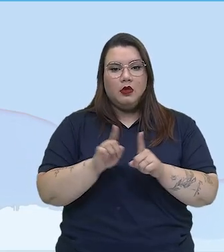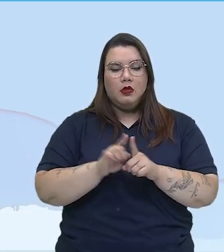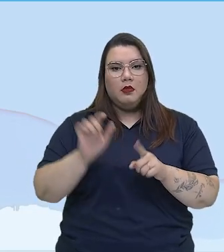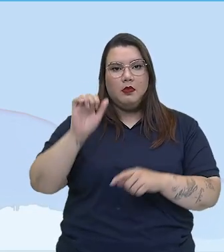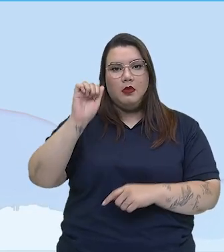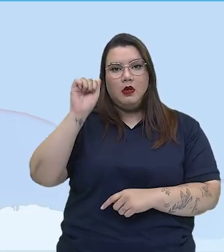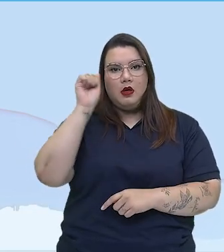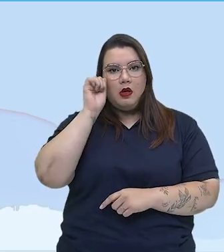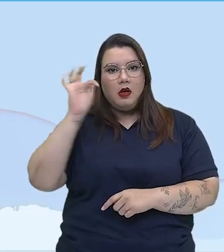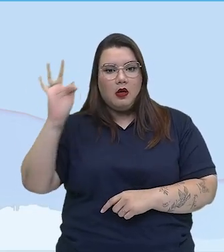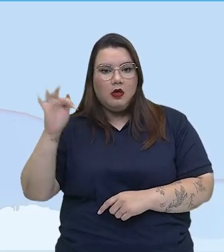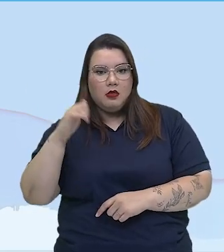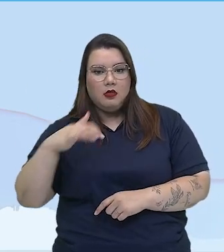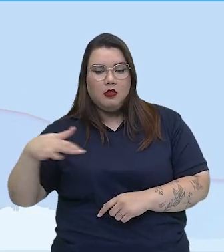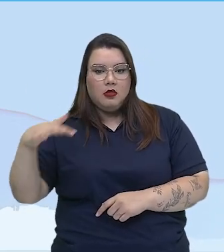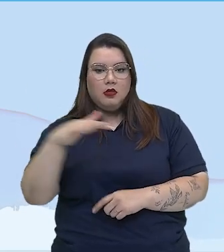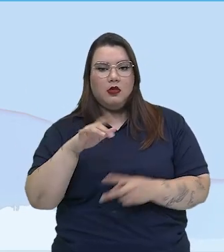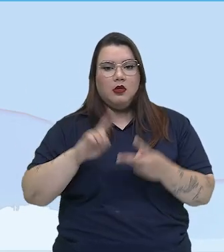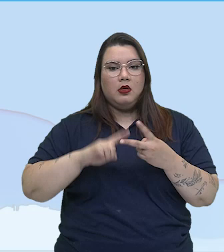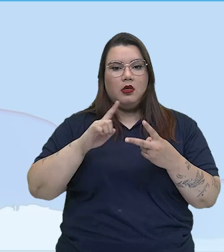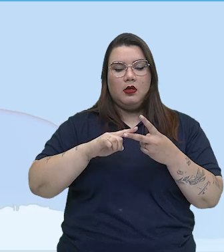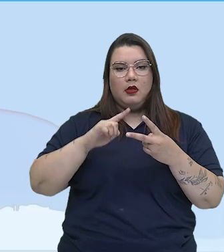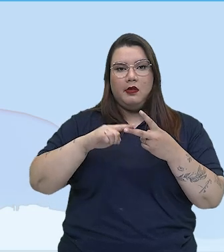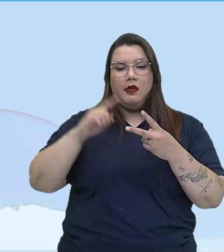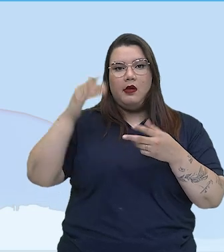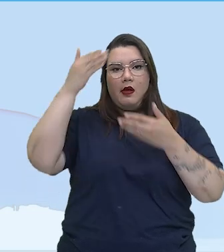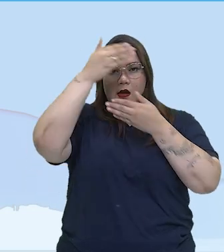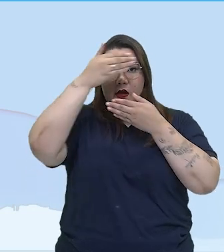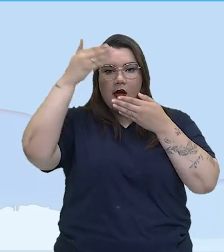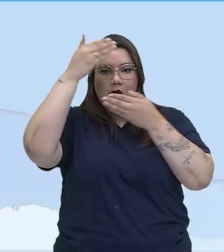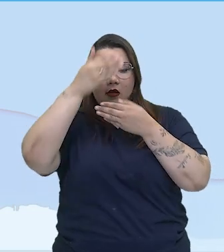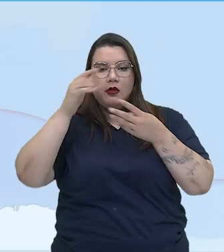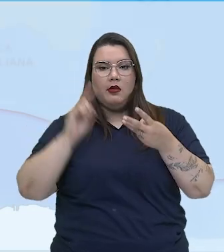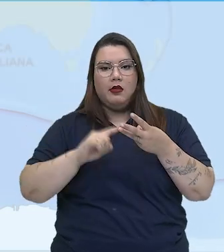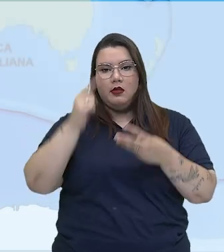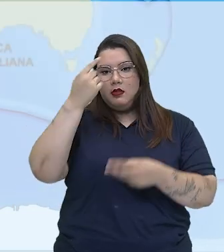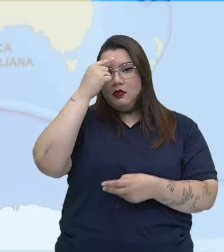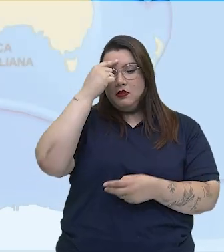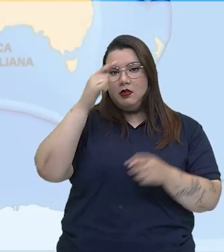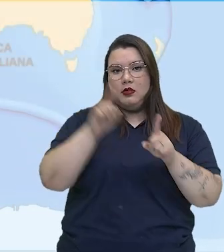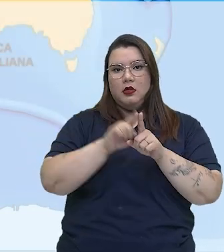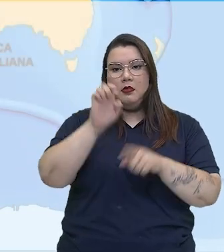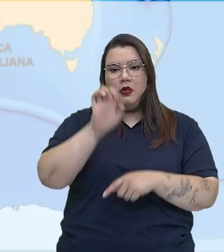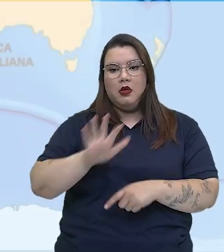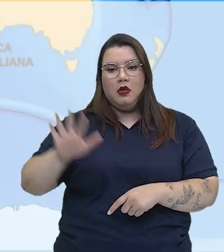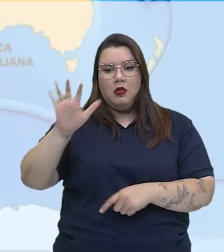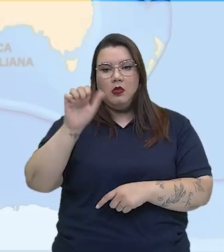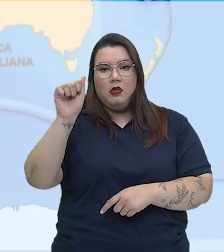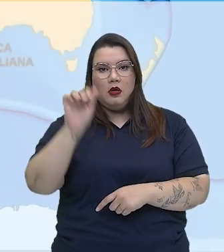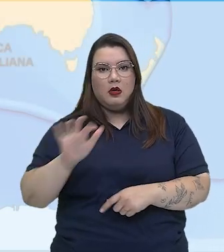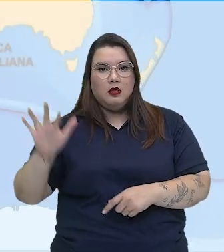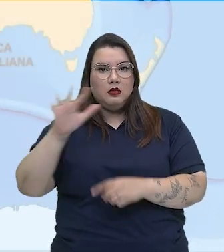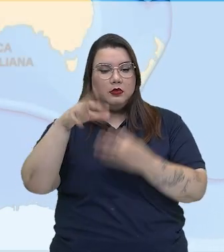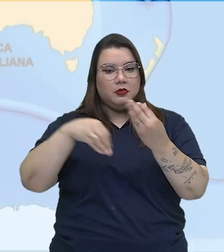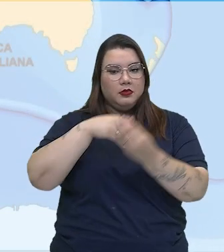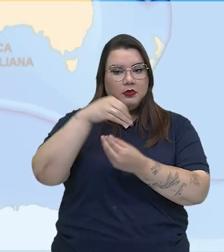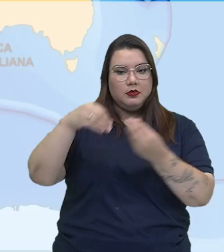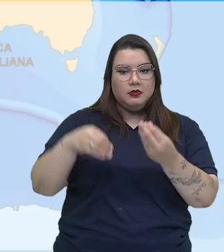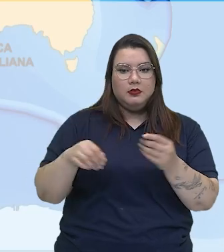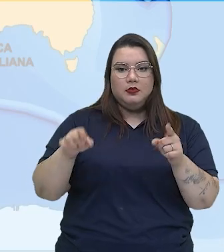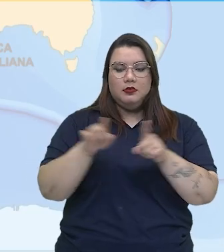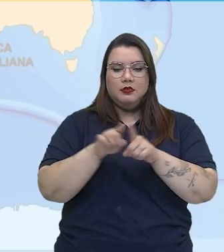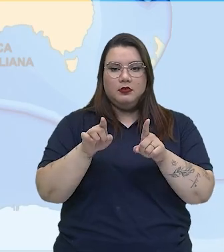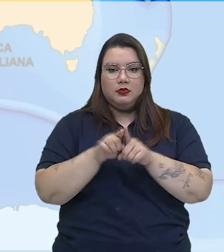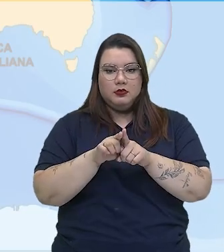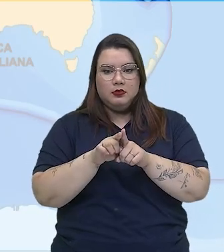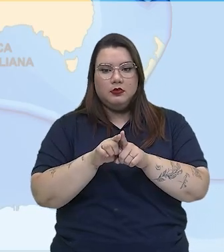placa africana, a arábica, a placa indiana, a placa euroasiática,